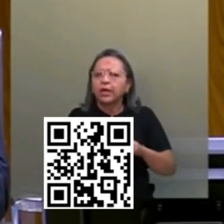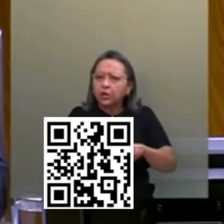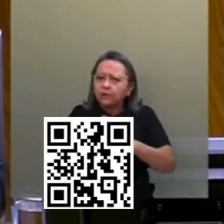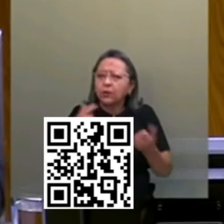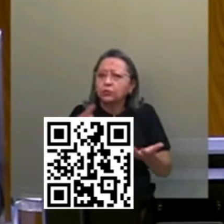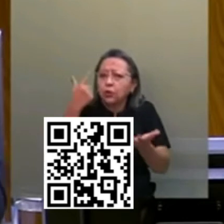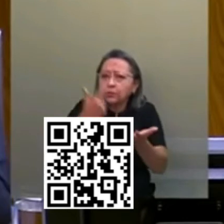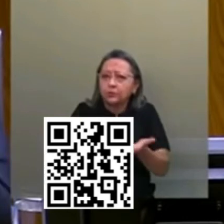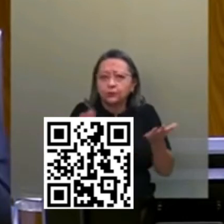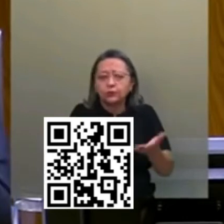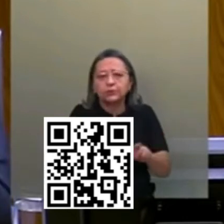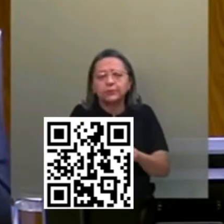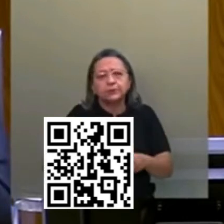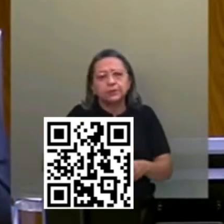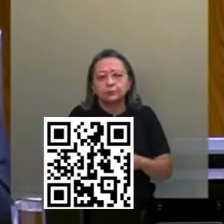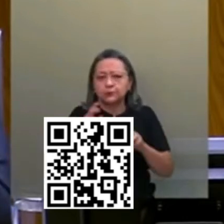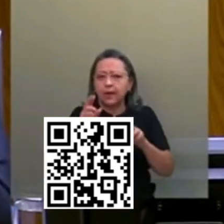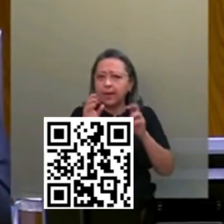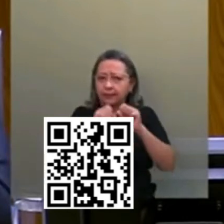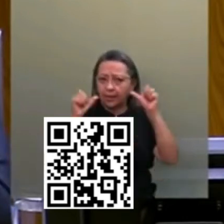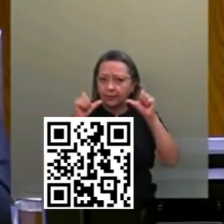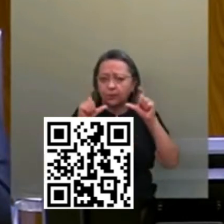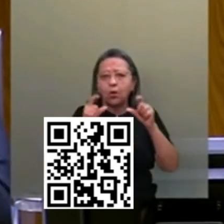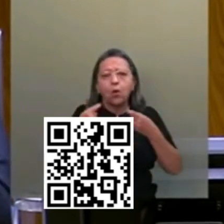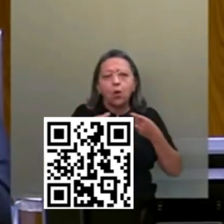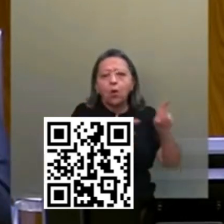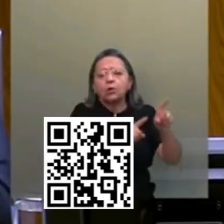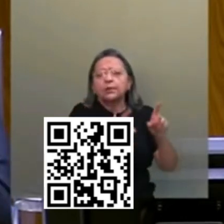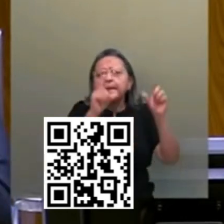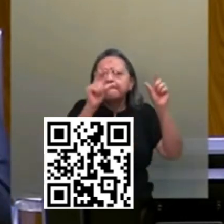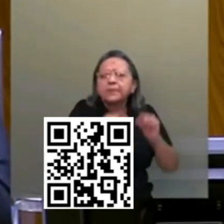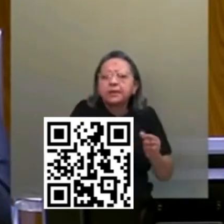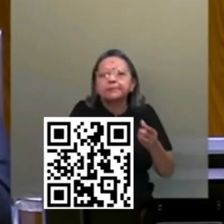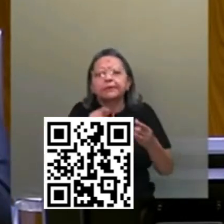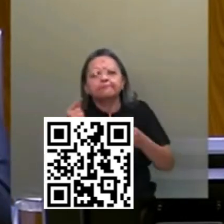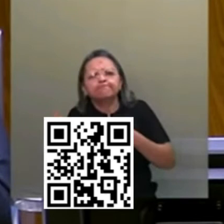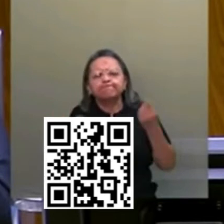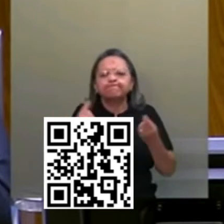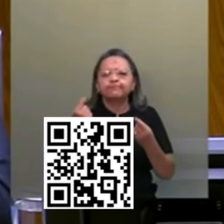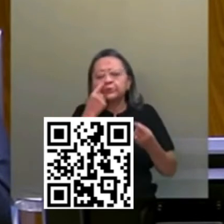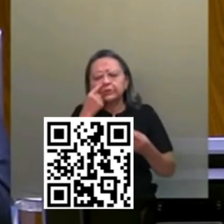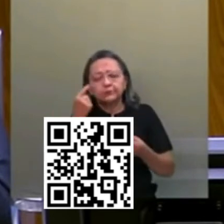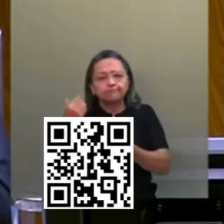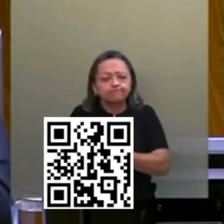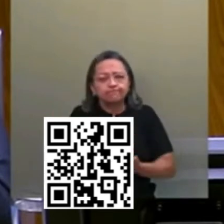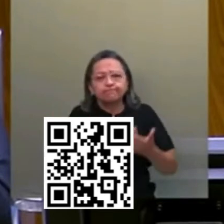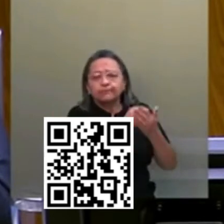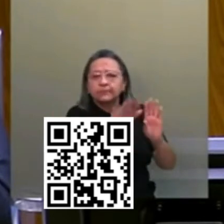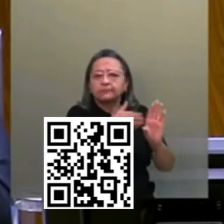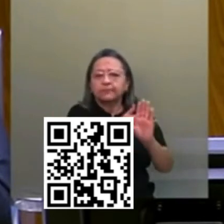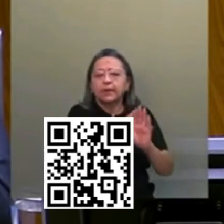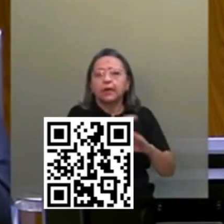compromisso hoje e estejamos vigilantes contra a mínima insinuação de investida